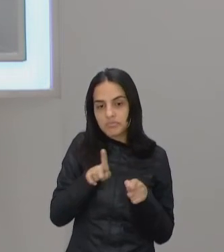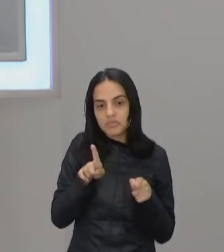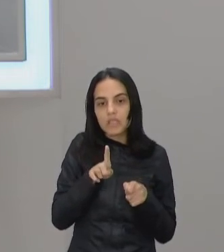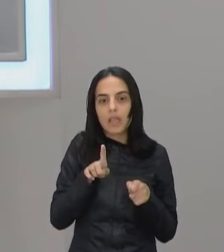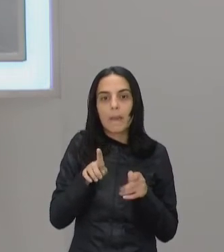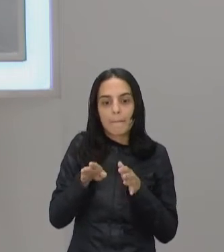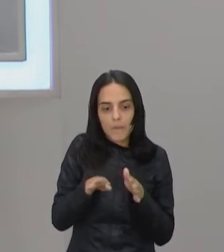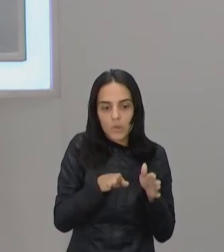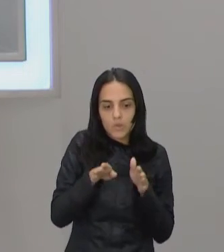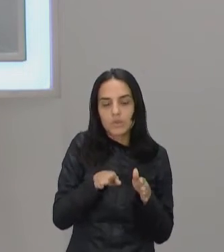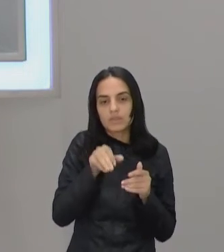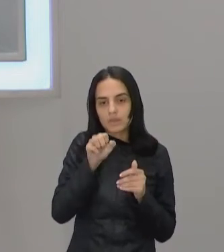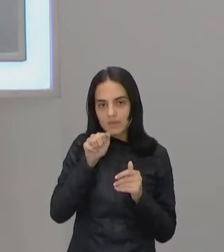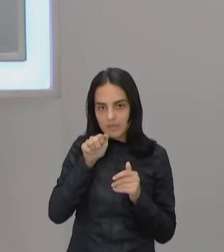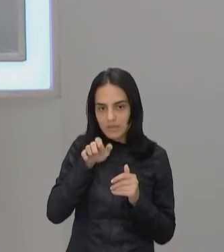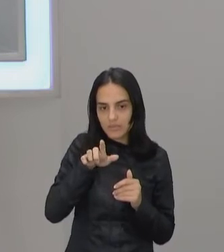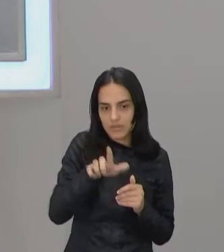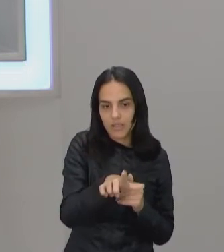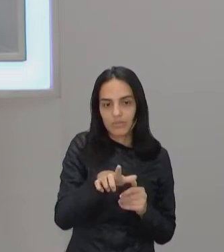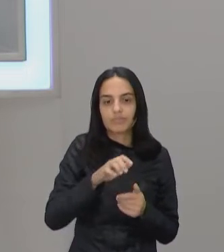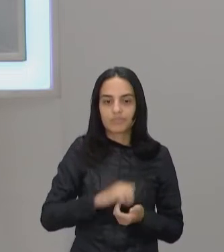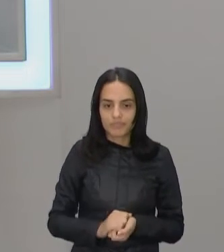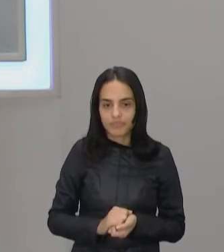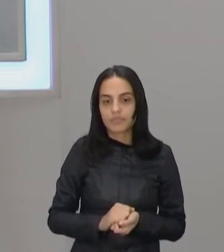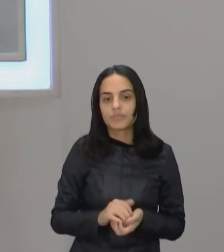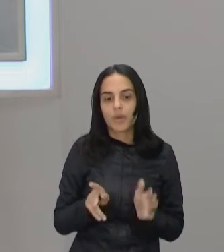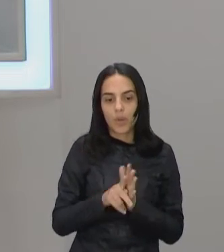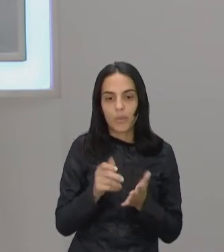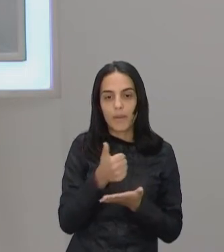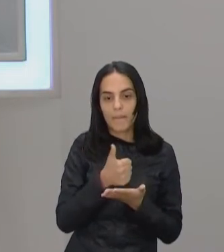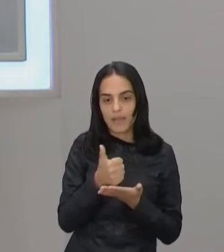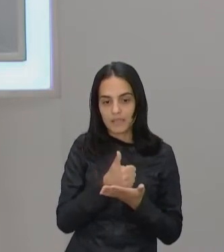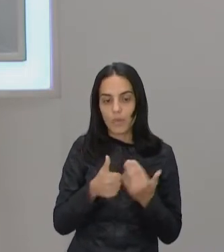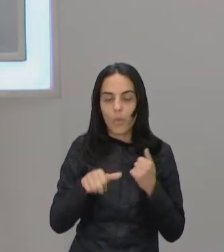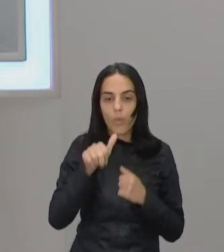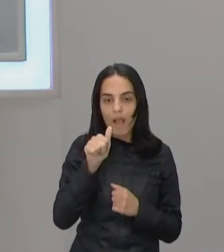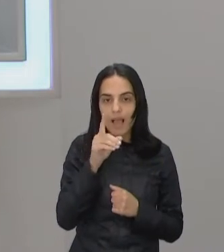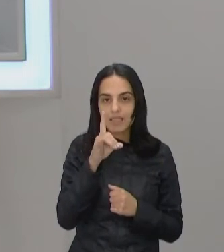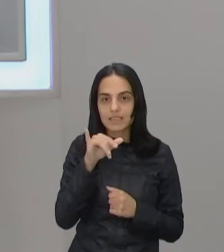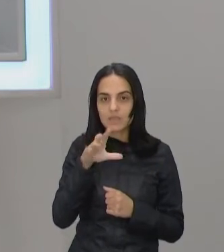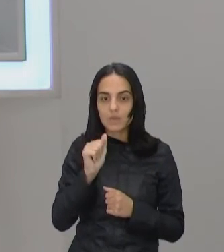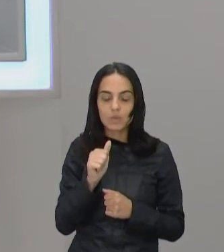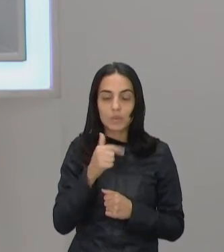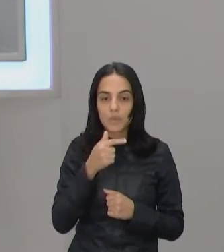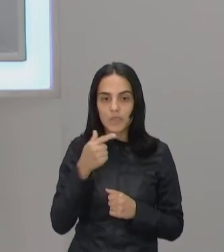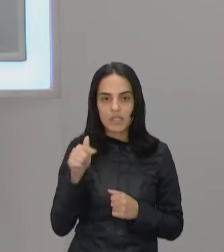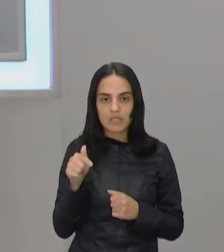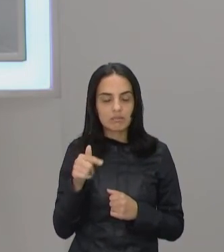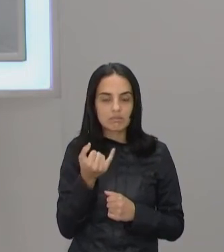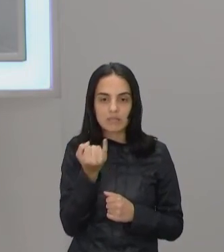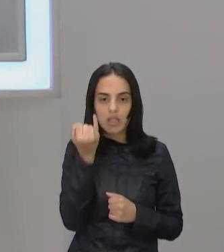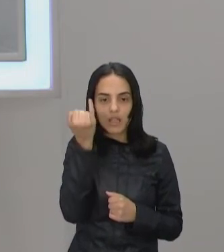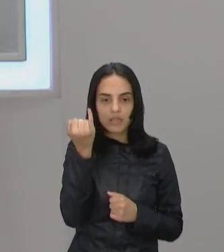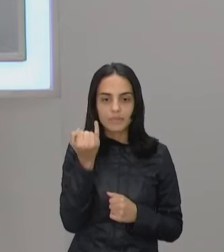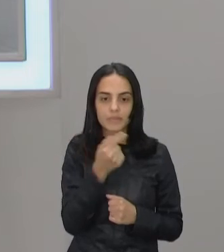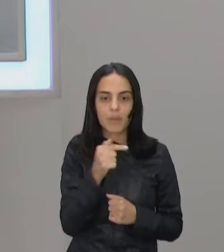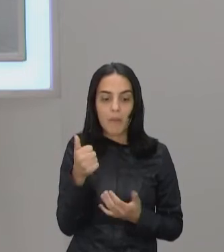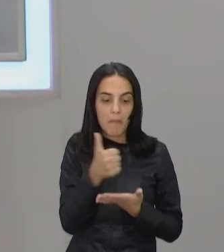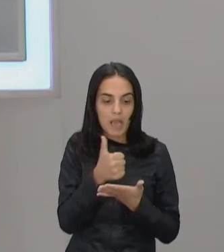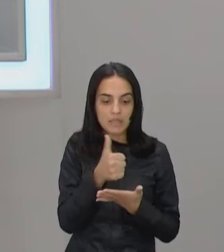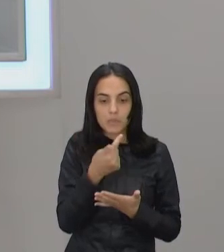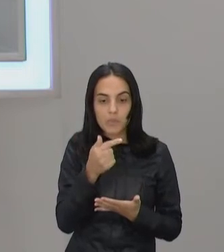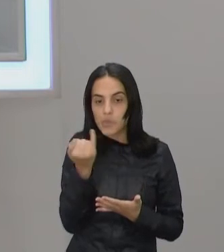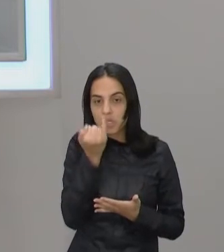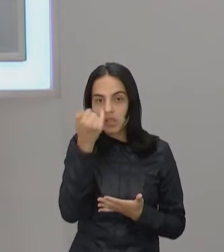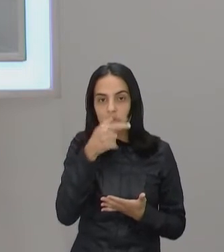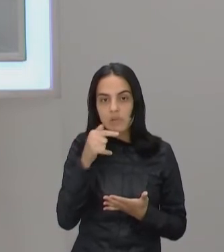sal. É necessário que eu neutralize um ácido por uma base. O ácido não é importante, um sal não é importante, uma base não é importante. Mas o